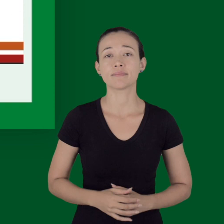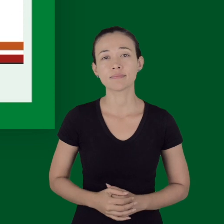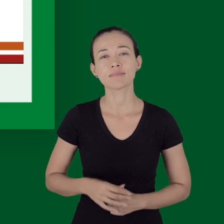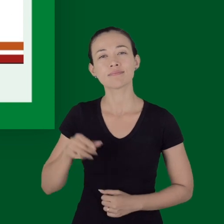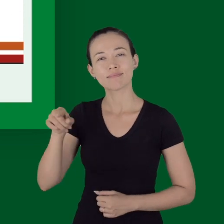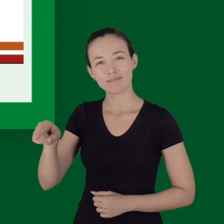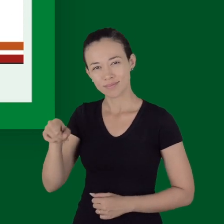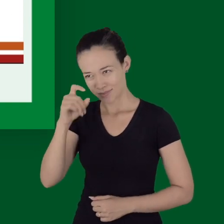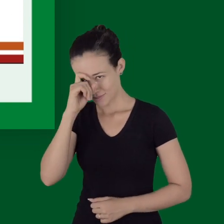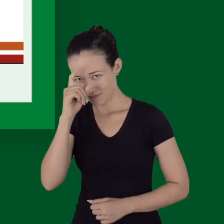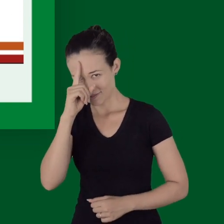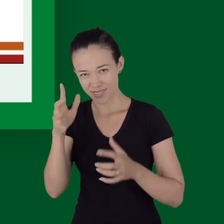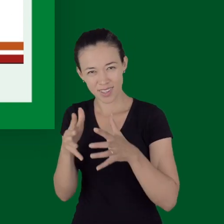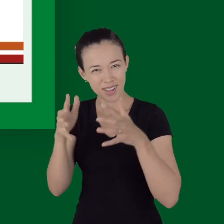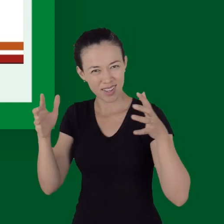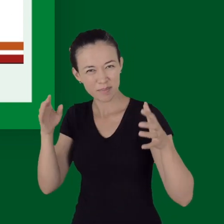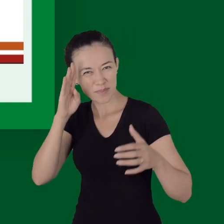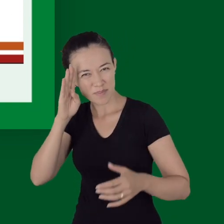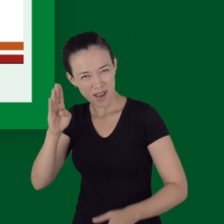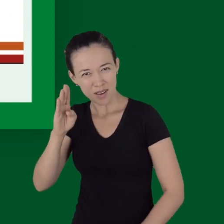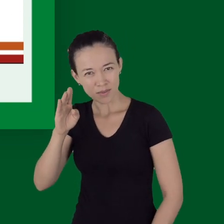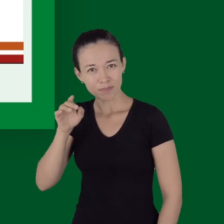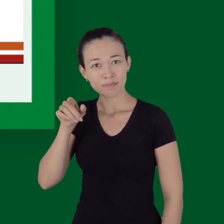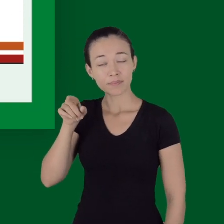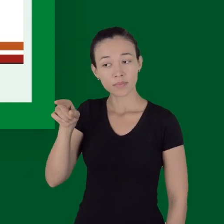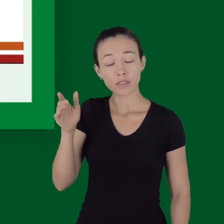no base, por exemplo,